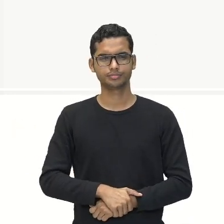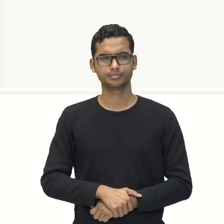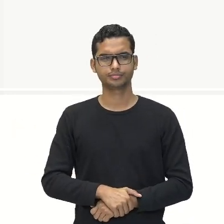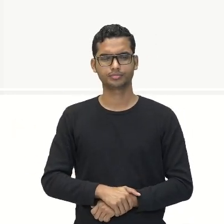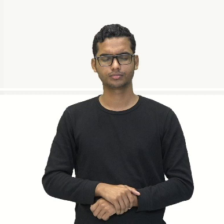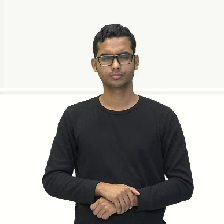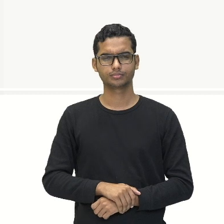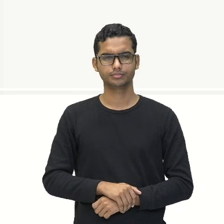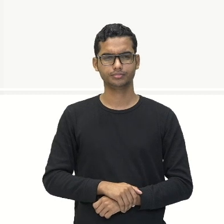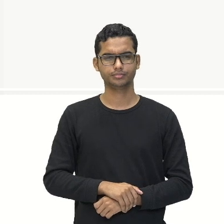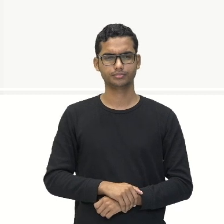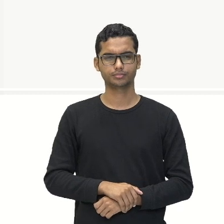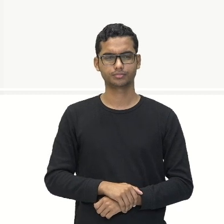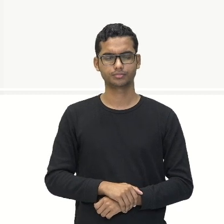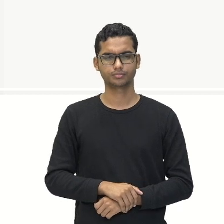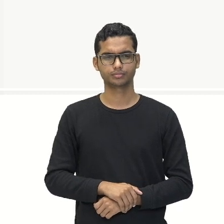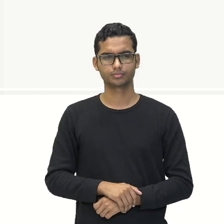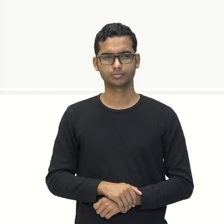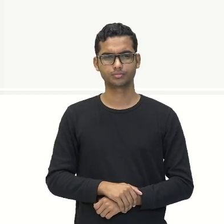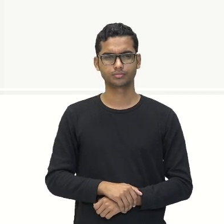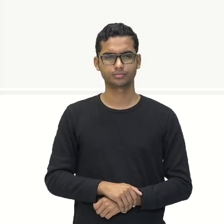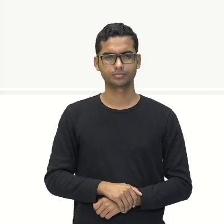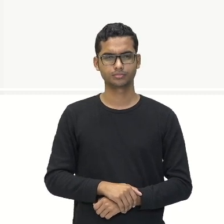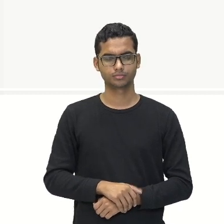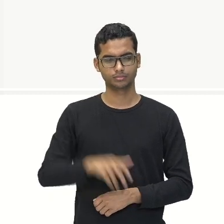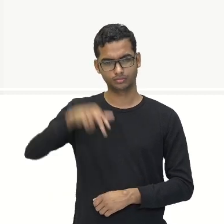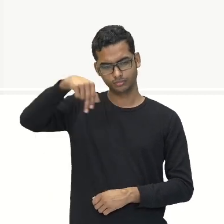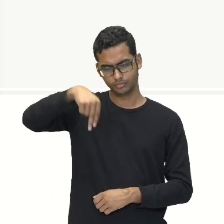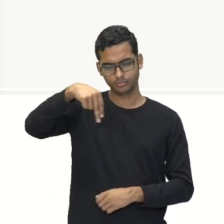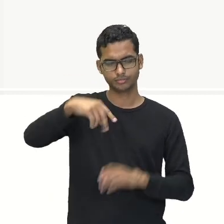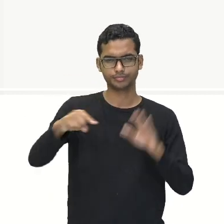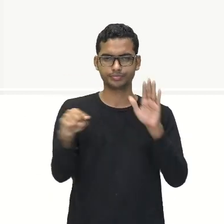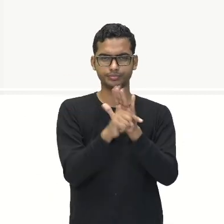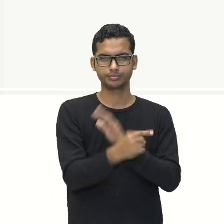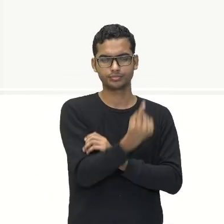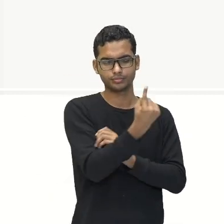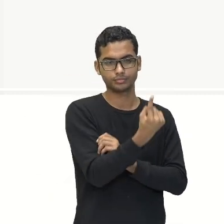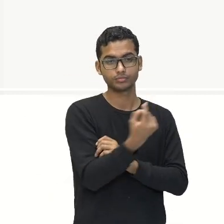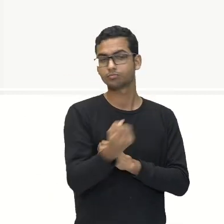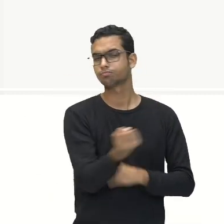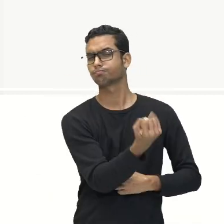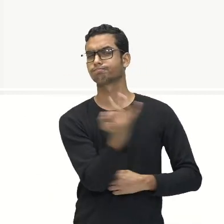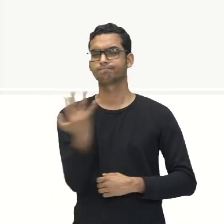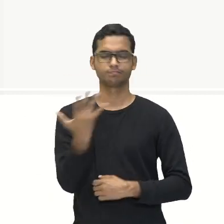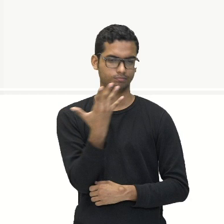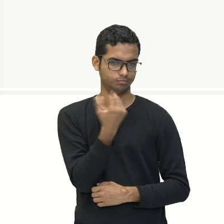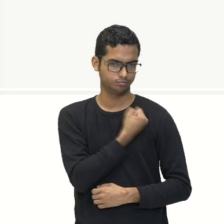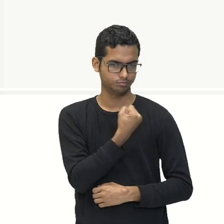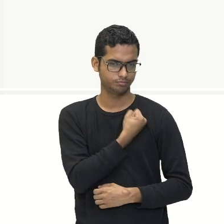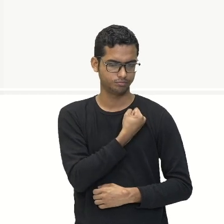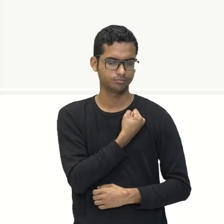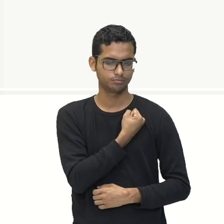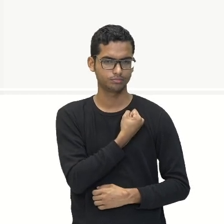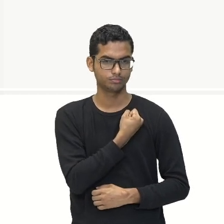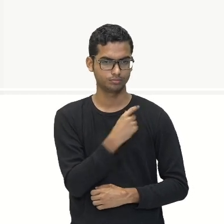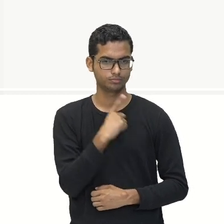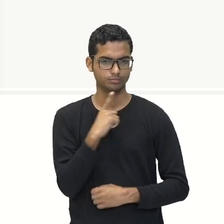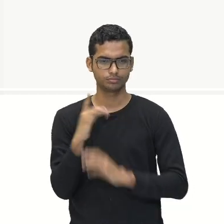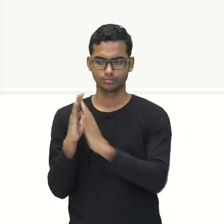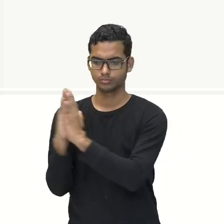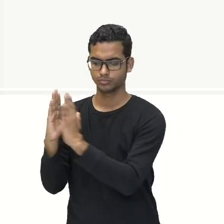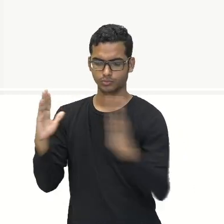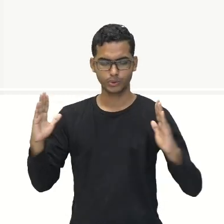E esse n menos 1 é a quantidade de termos que eu tenho na